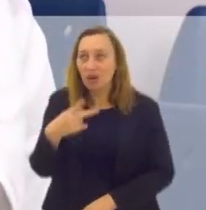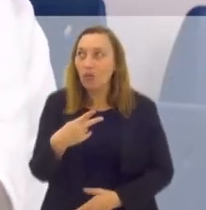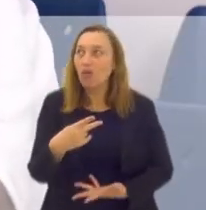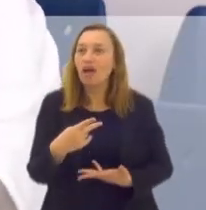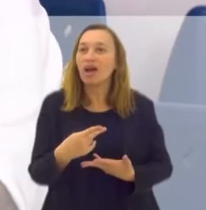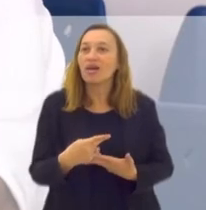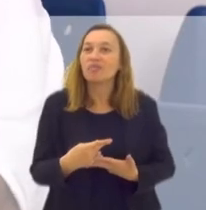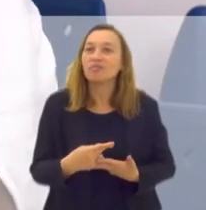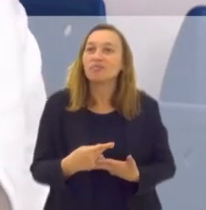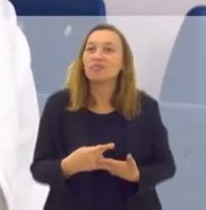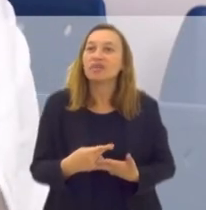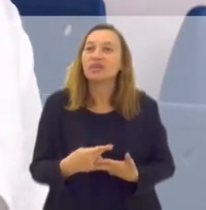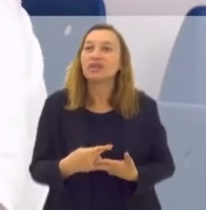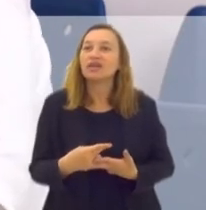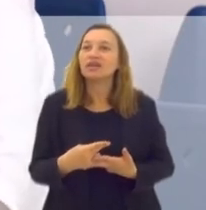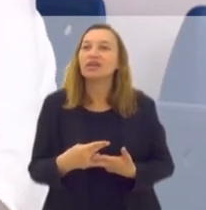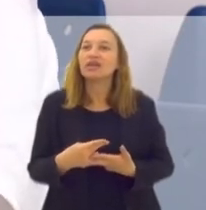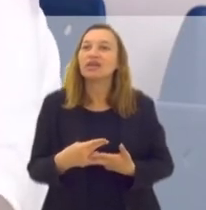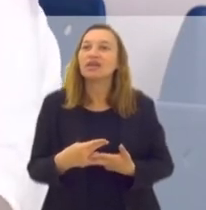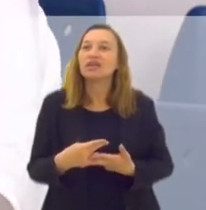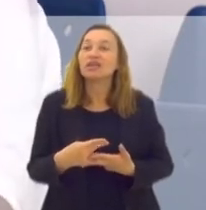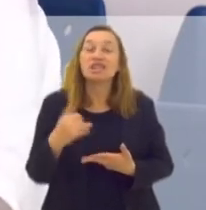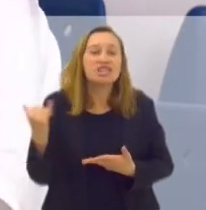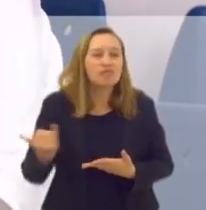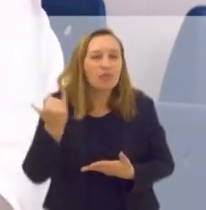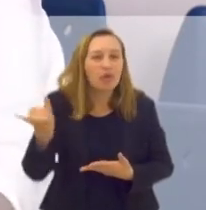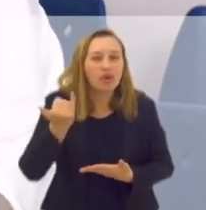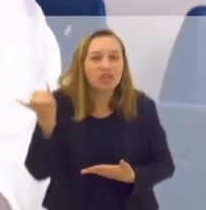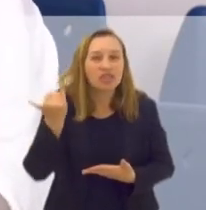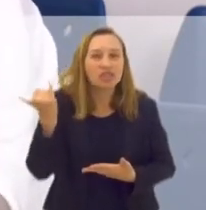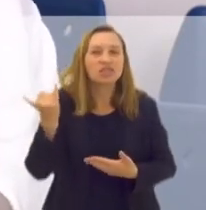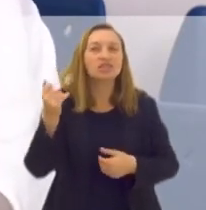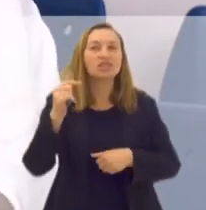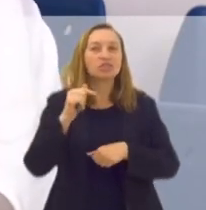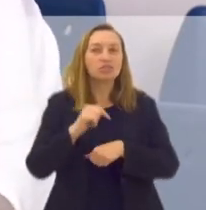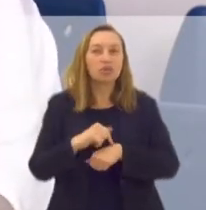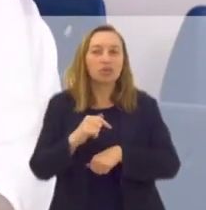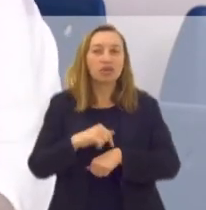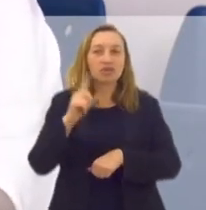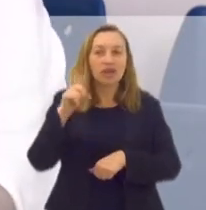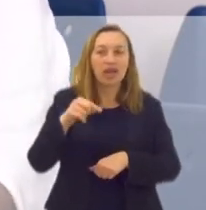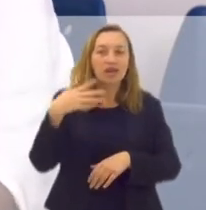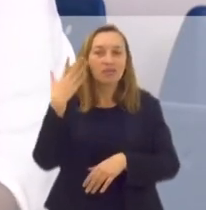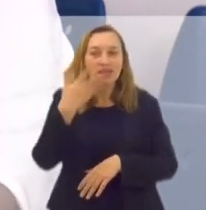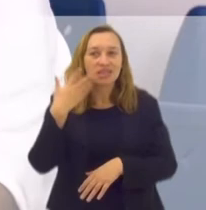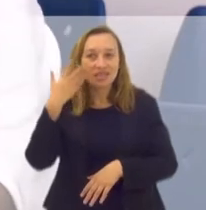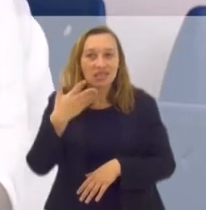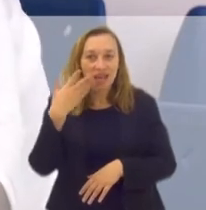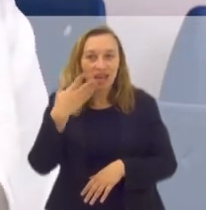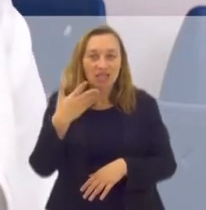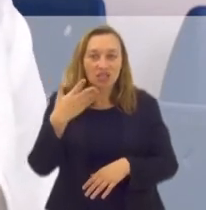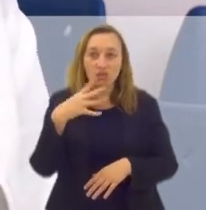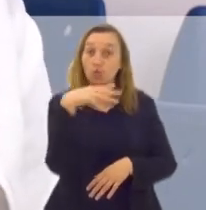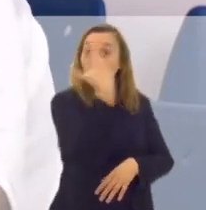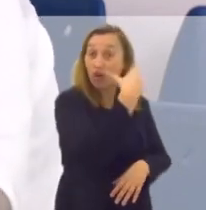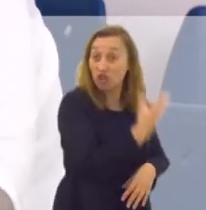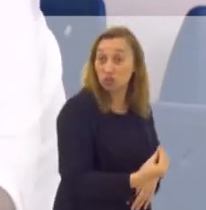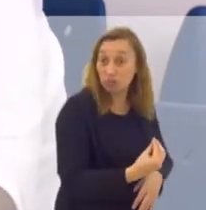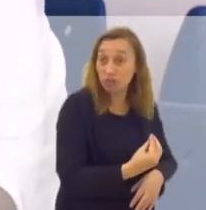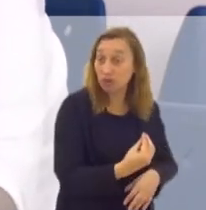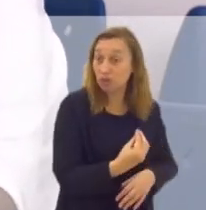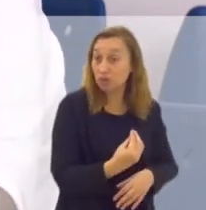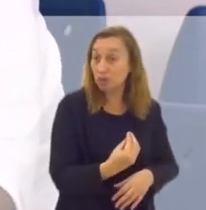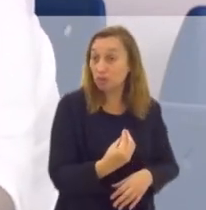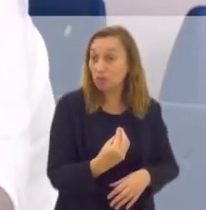falou, é essa mesmo, como a parte mais importante nisso, como ele falou, é a mensagem de lá para